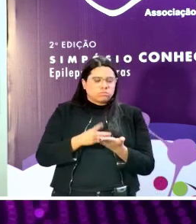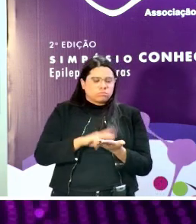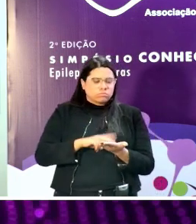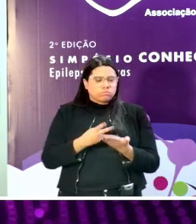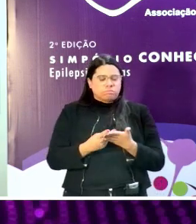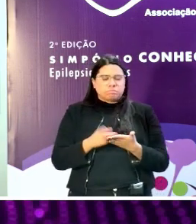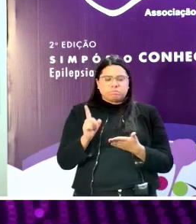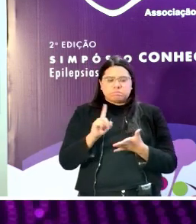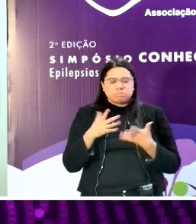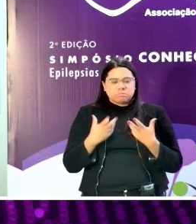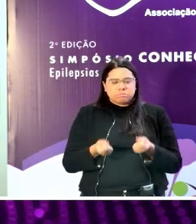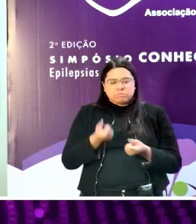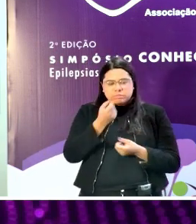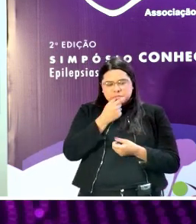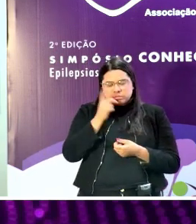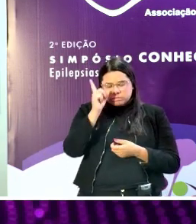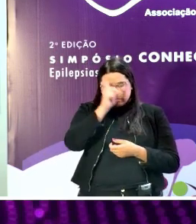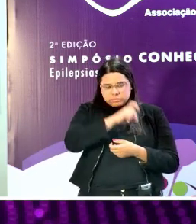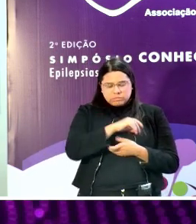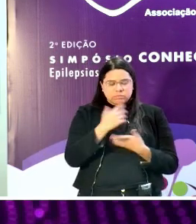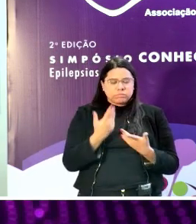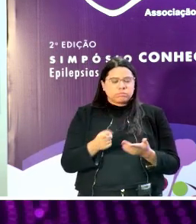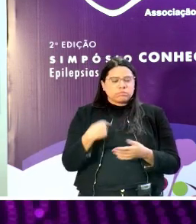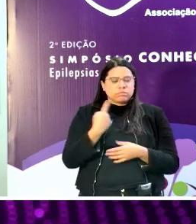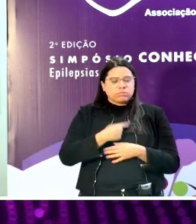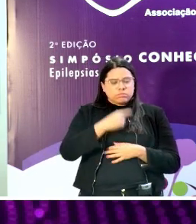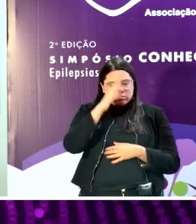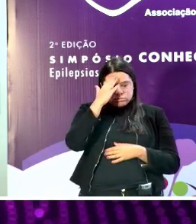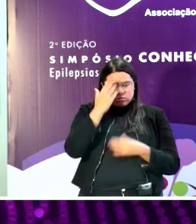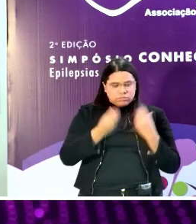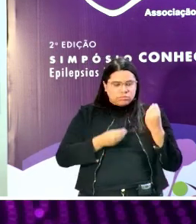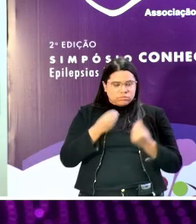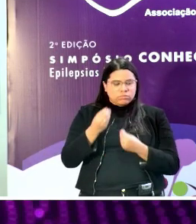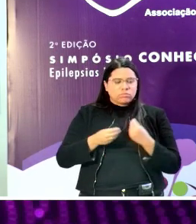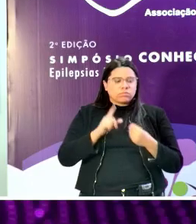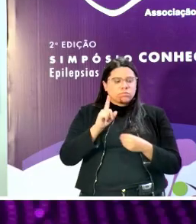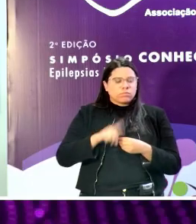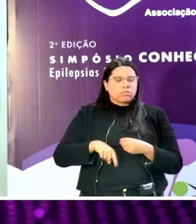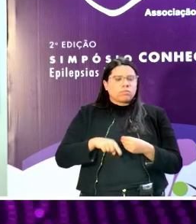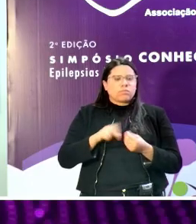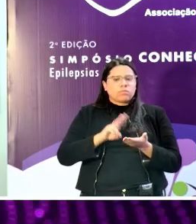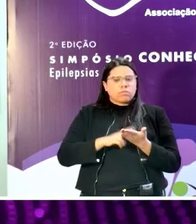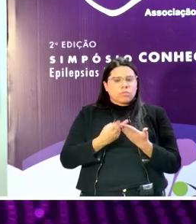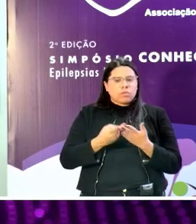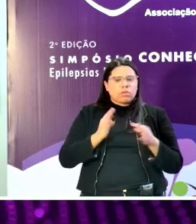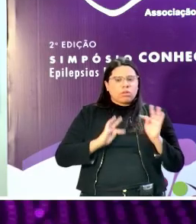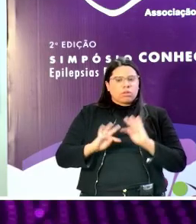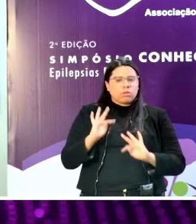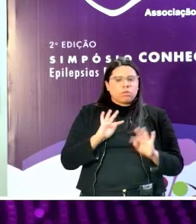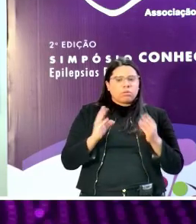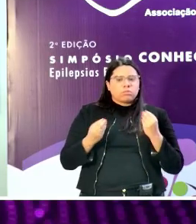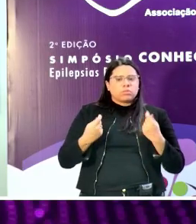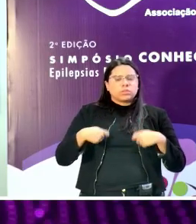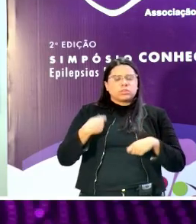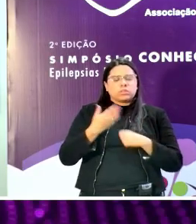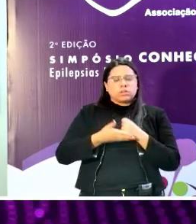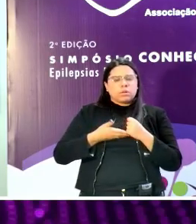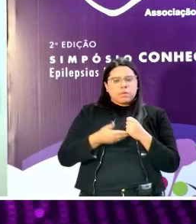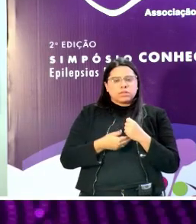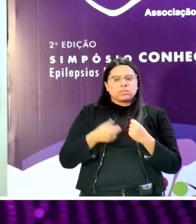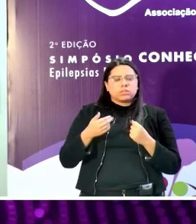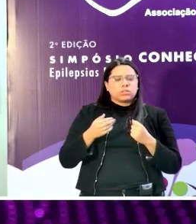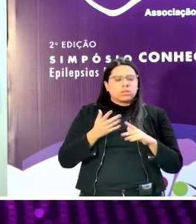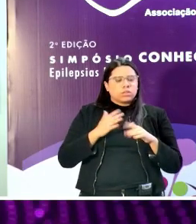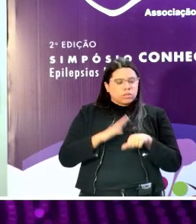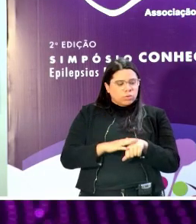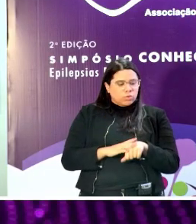refratária. E, bom, para a gente entender como é que a epilepsia é tratada, a gente precisa entender a base dessa doença. E a